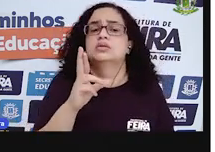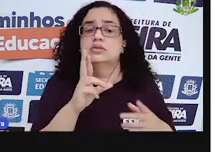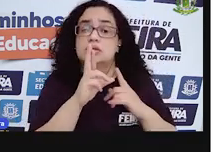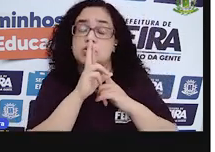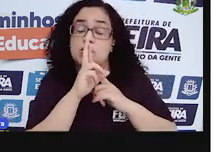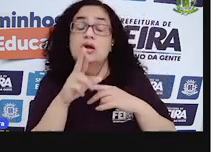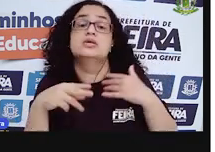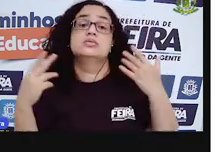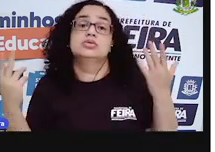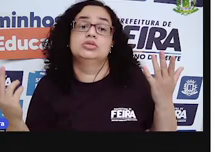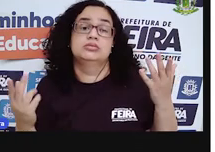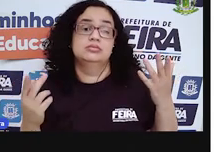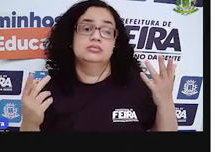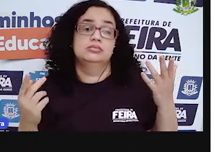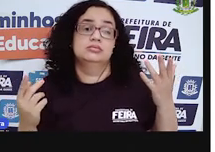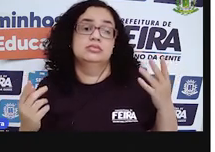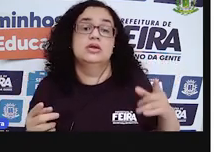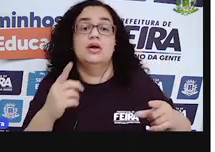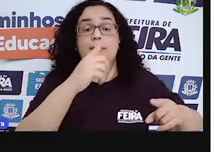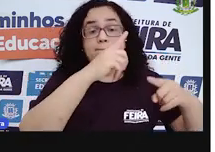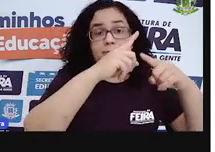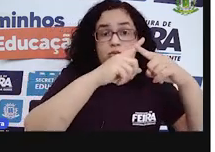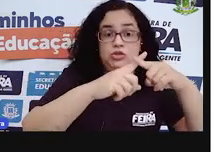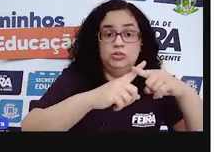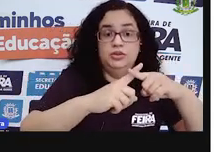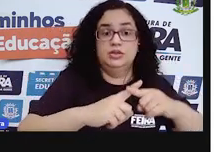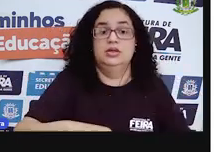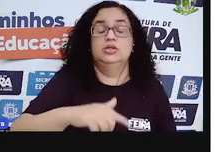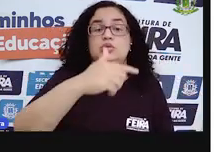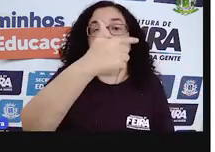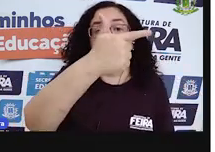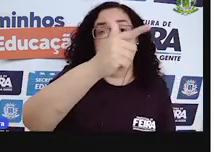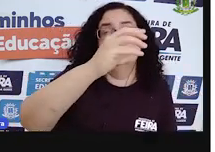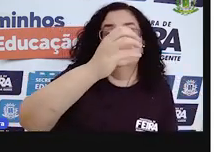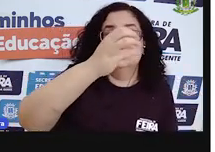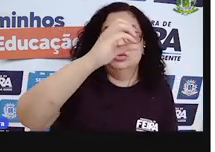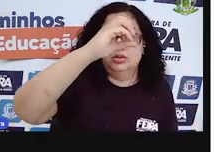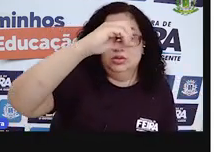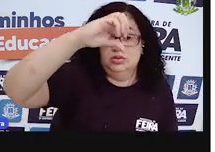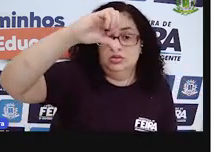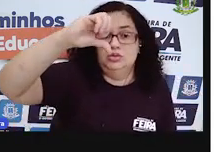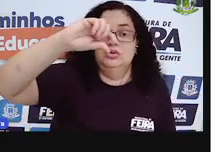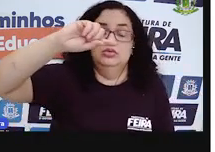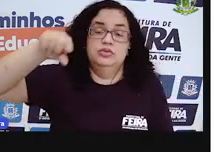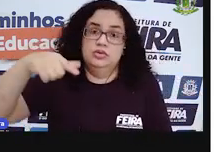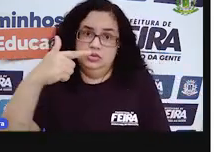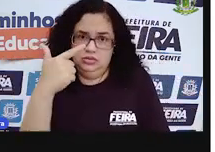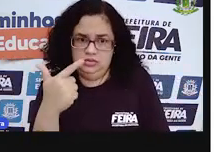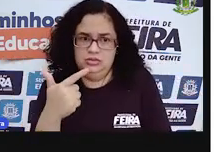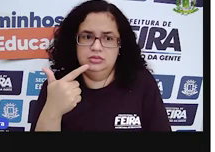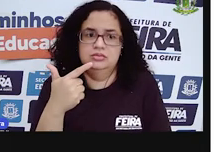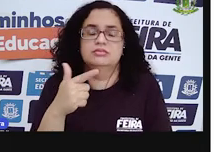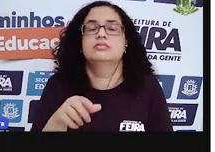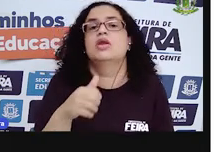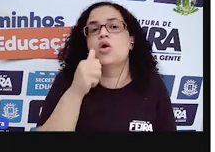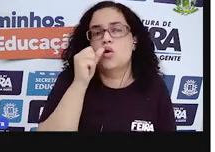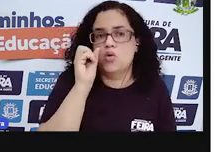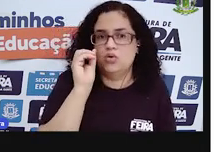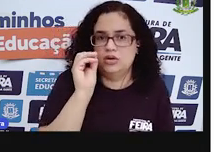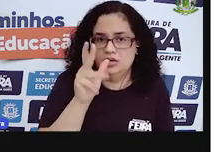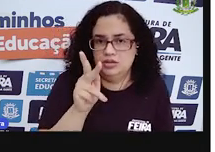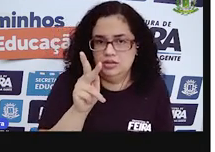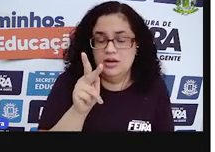esse resultado eu vou fazer o que eu vou multiplicar por 200 e 9,2 é isso professor